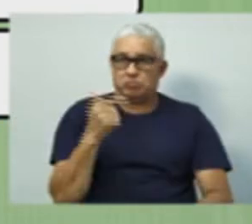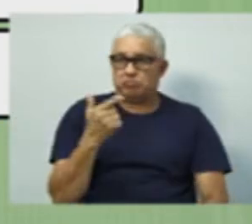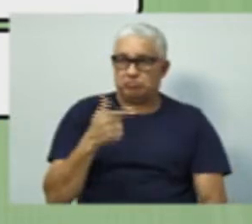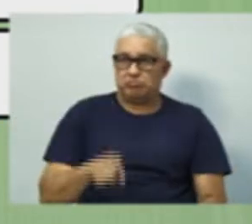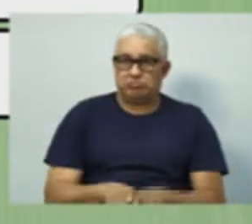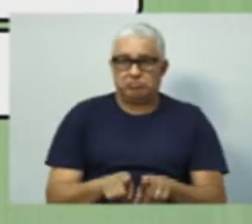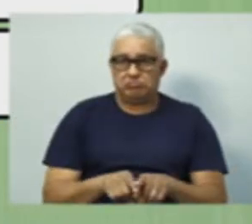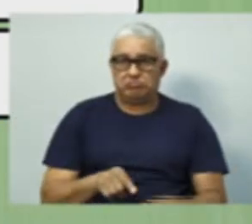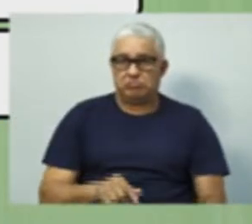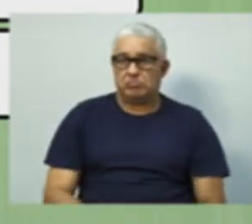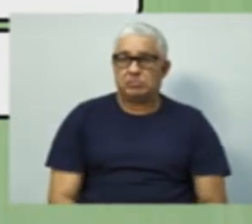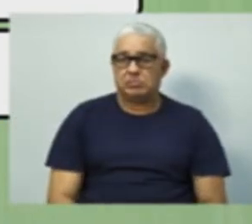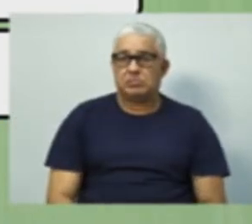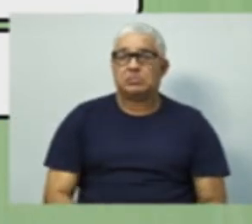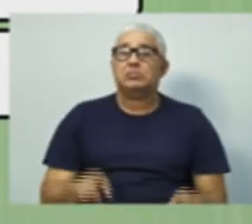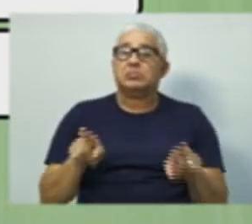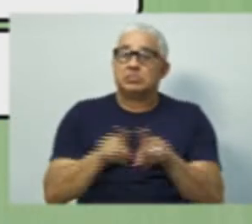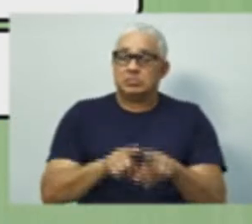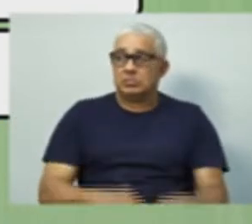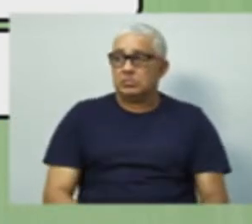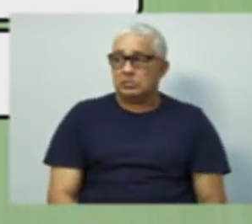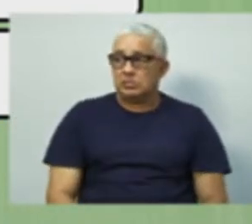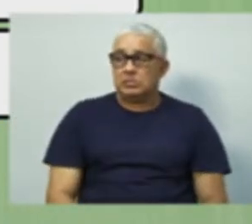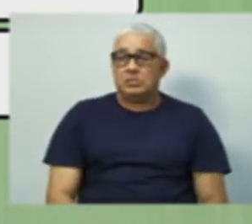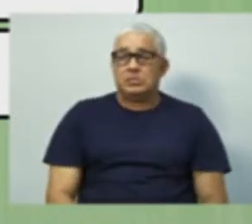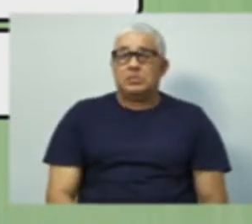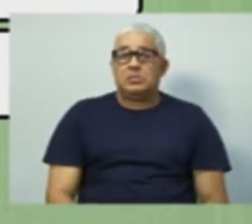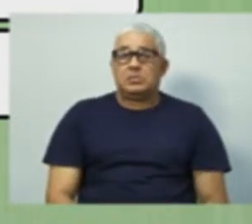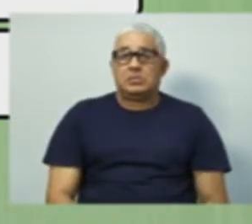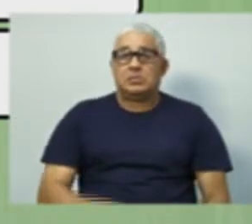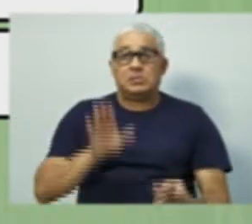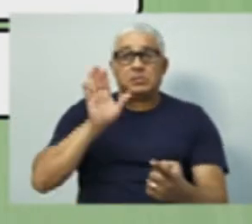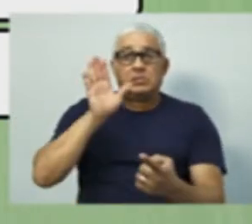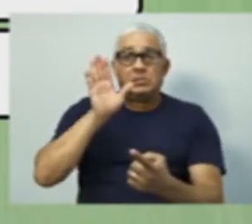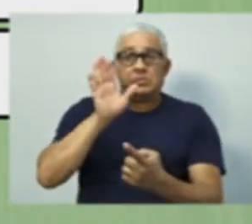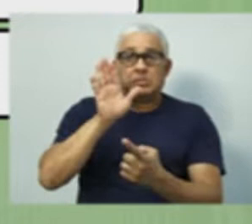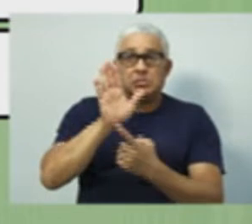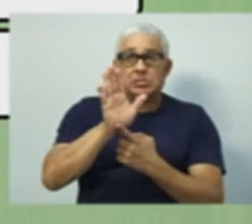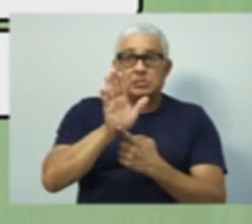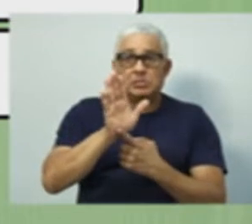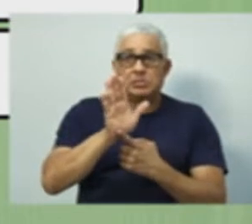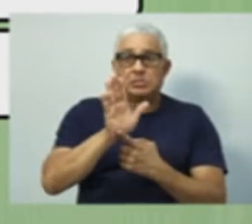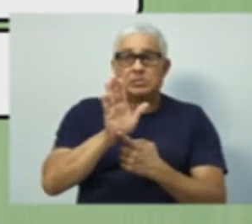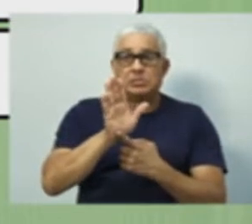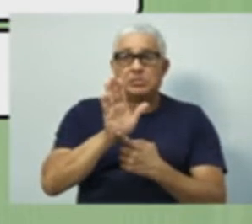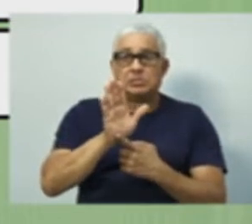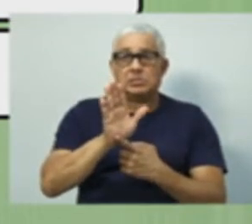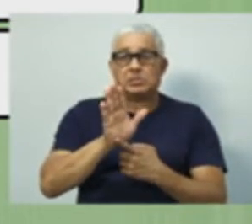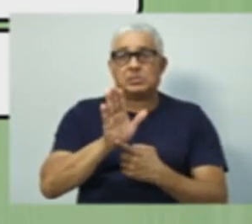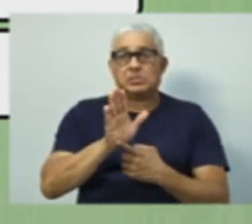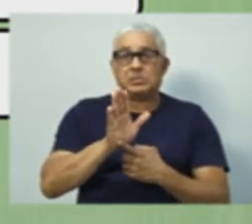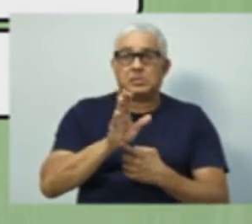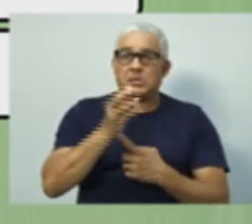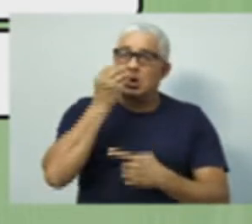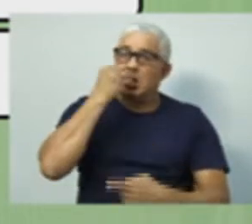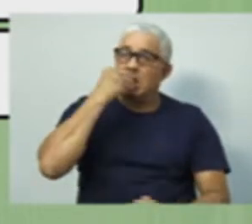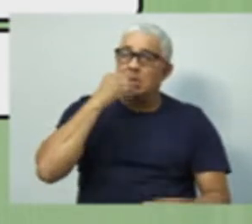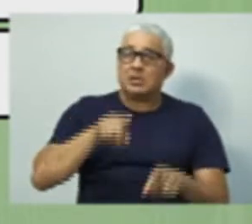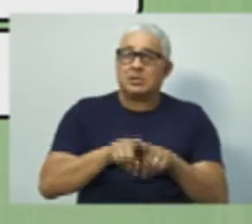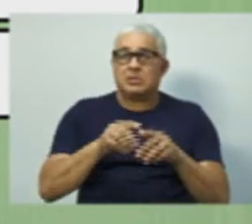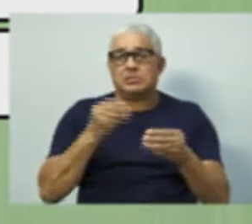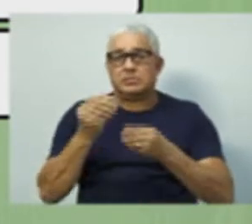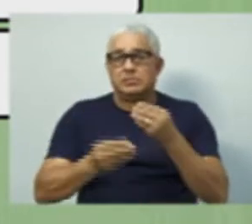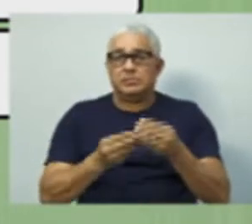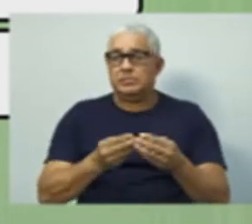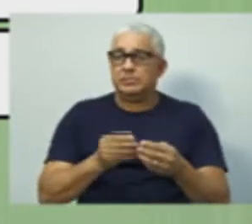procura. Outro ponto. Revelar pontos de eficiência e ineficiência. Muito bem, vamos tratar